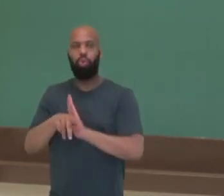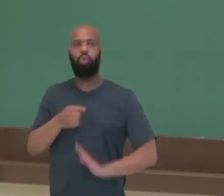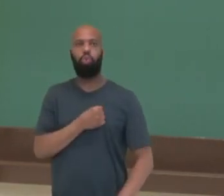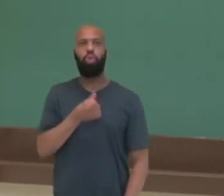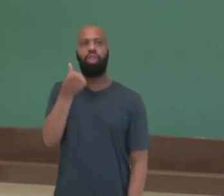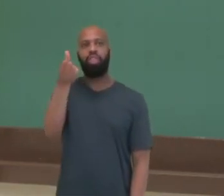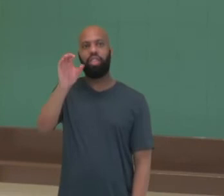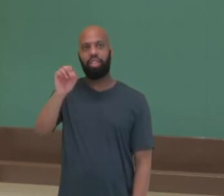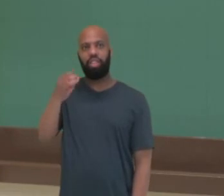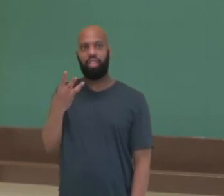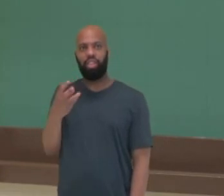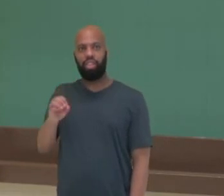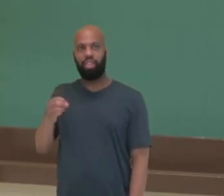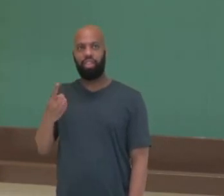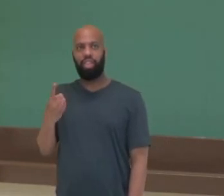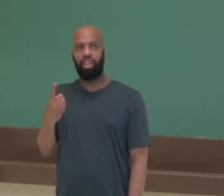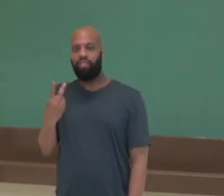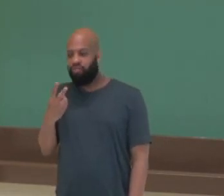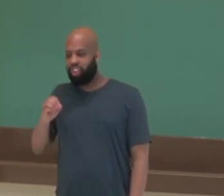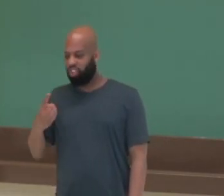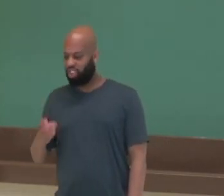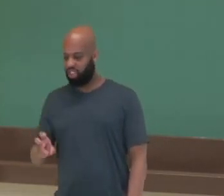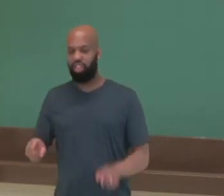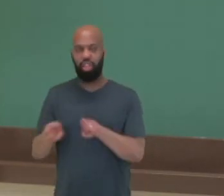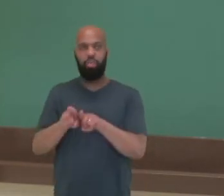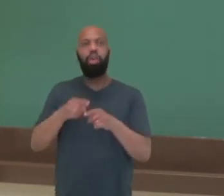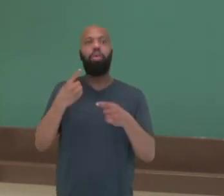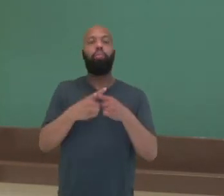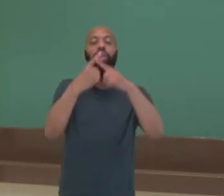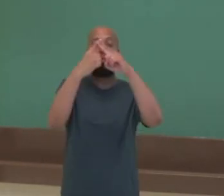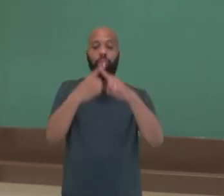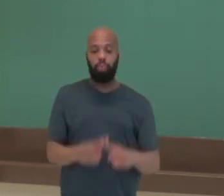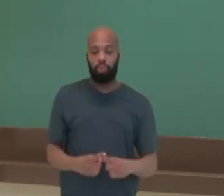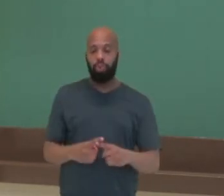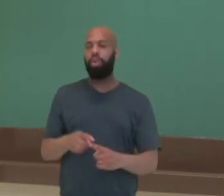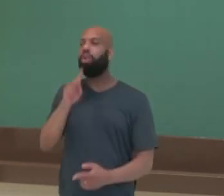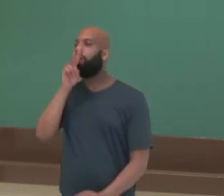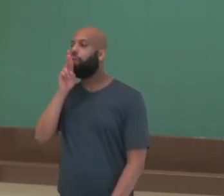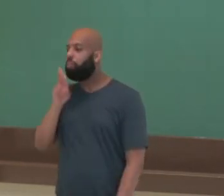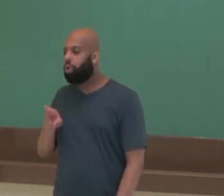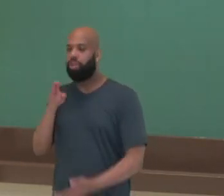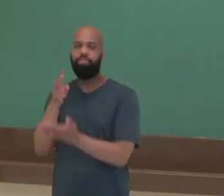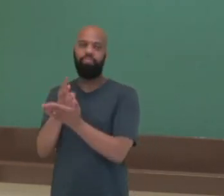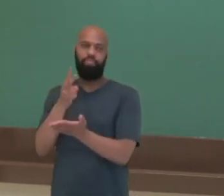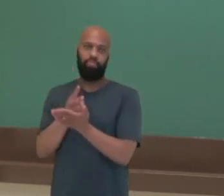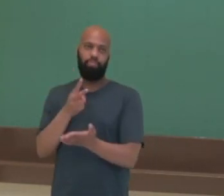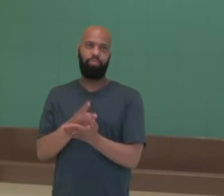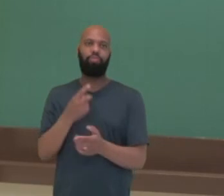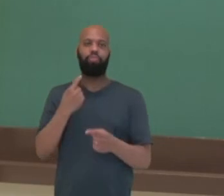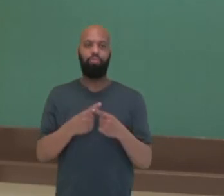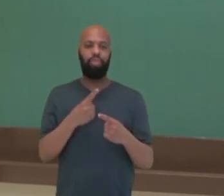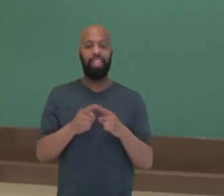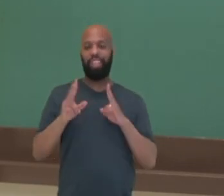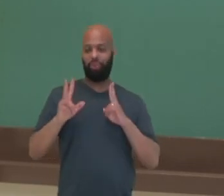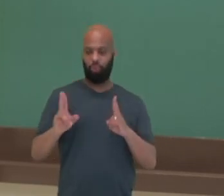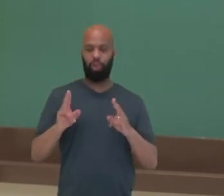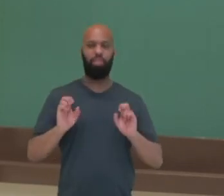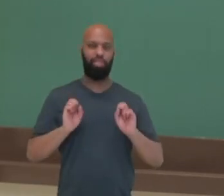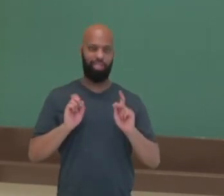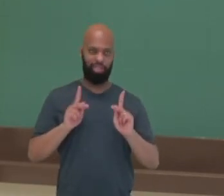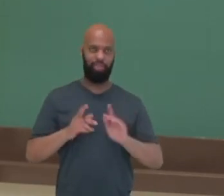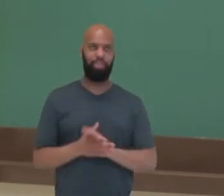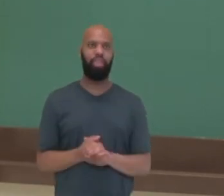e 15, já que o produto entre eles deu o mesmo valor, já que são iguais,